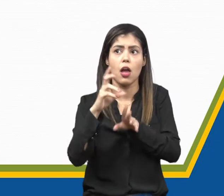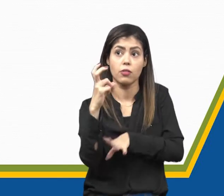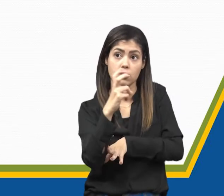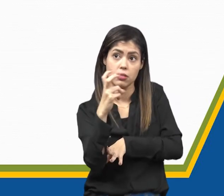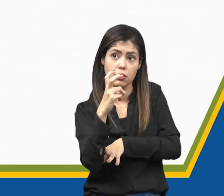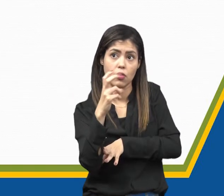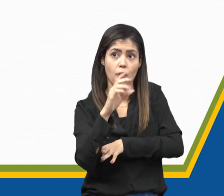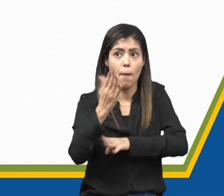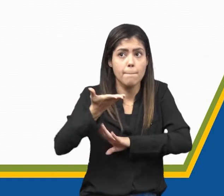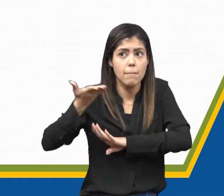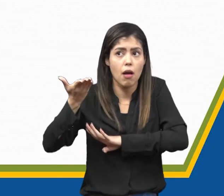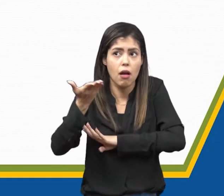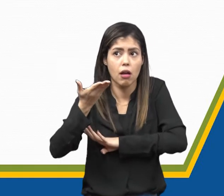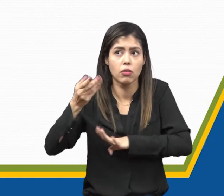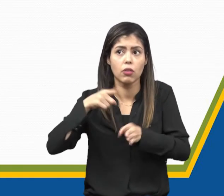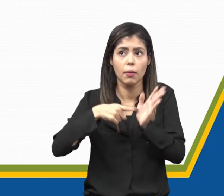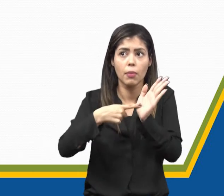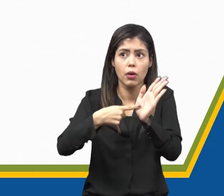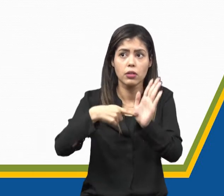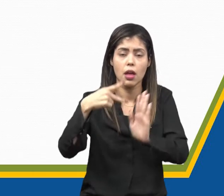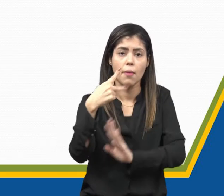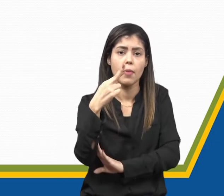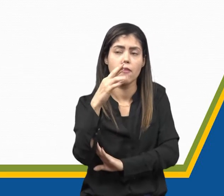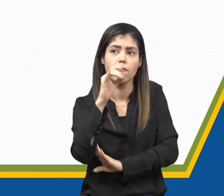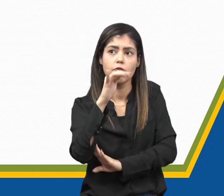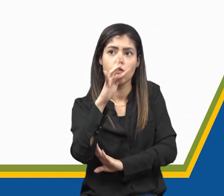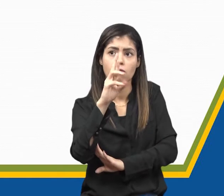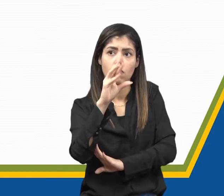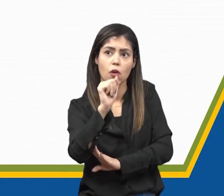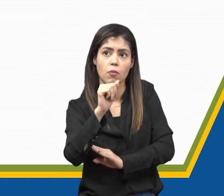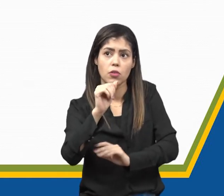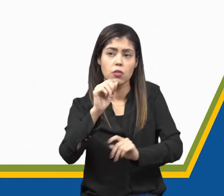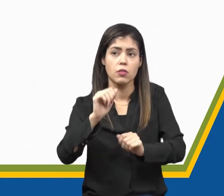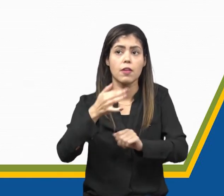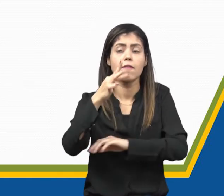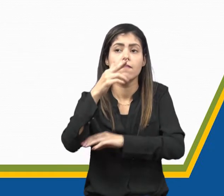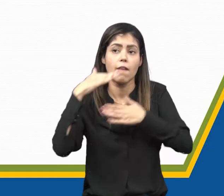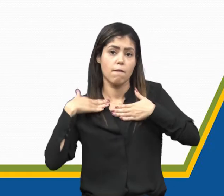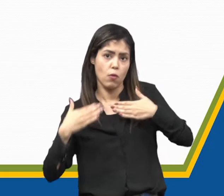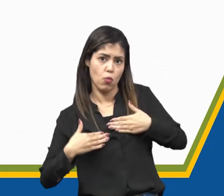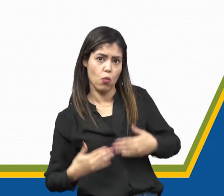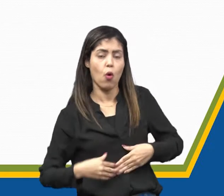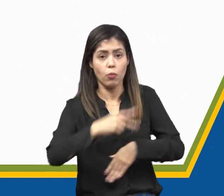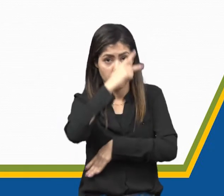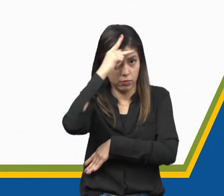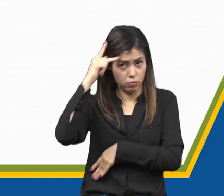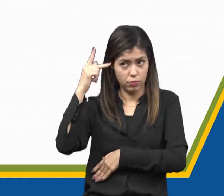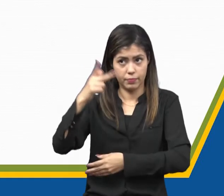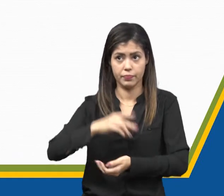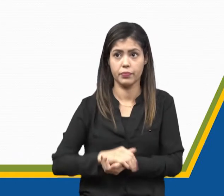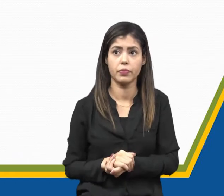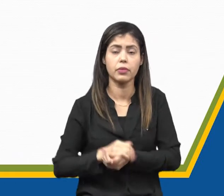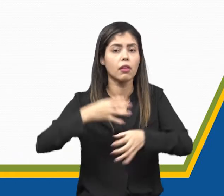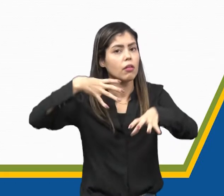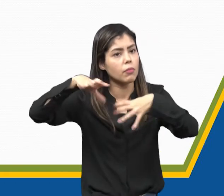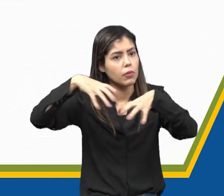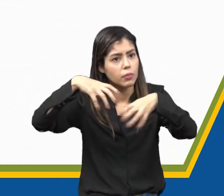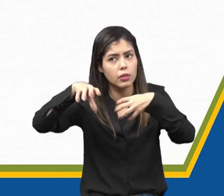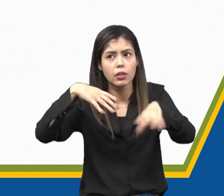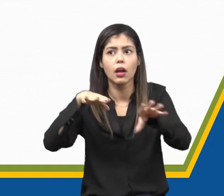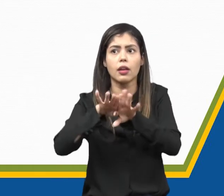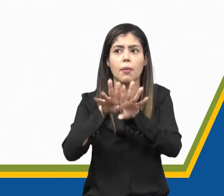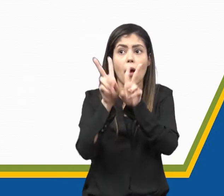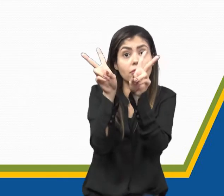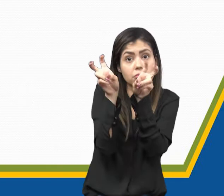5 elementos básicos que determinam a performance física do indivíduo. A mobilidade é um